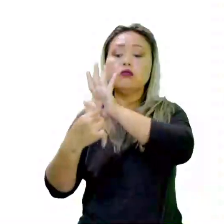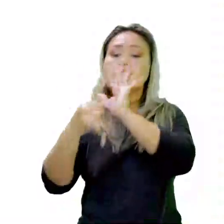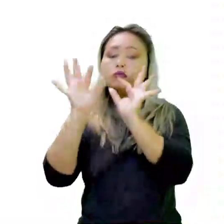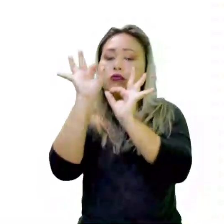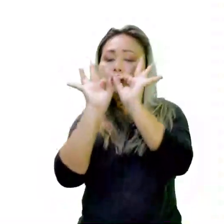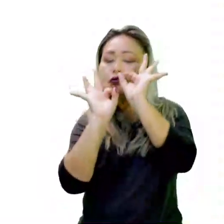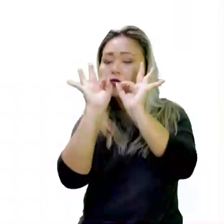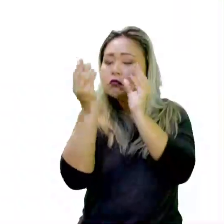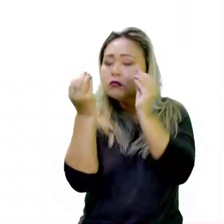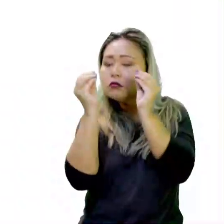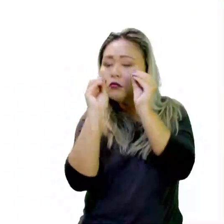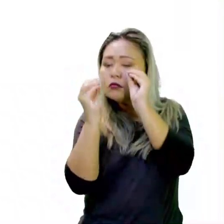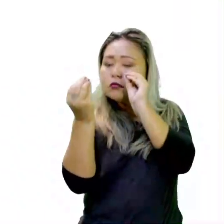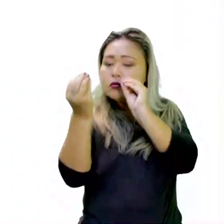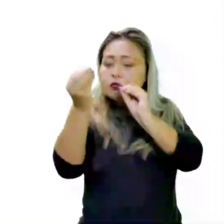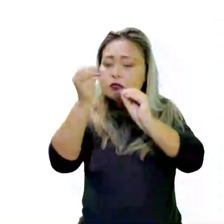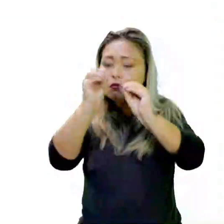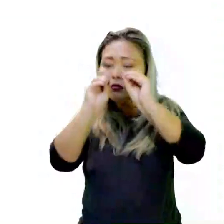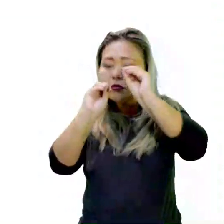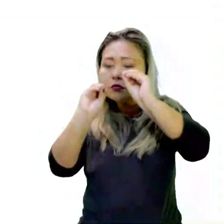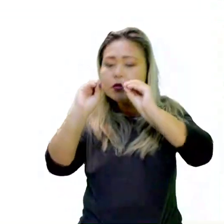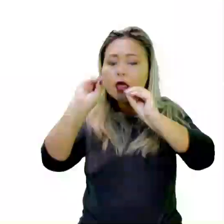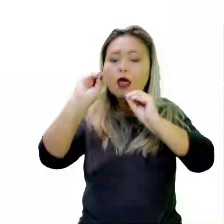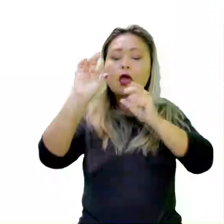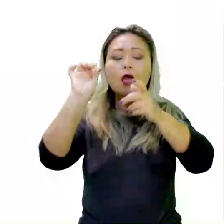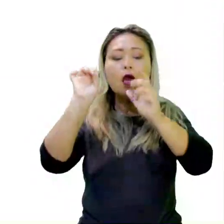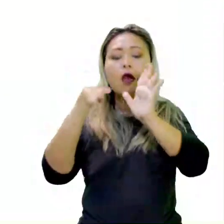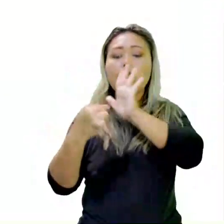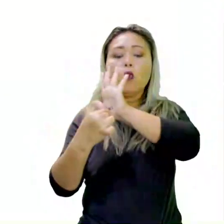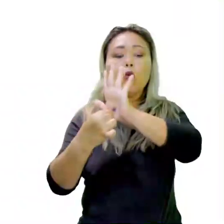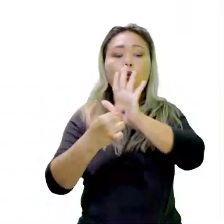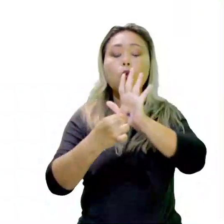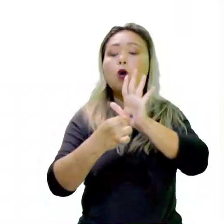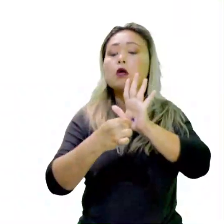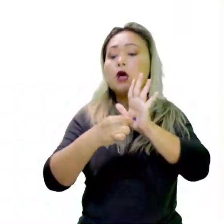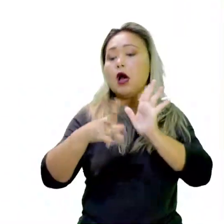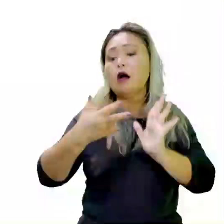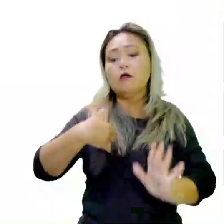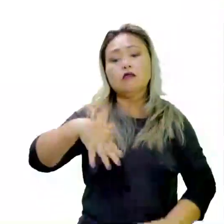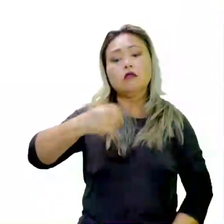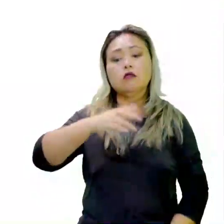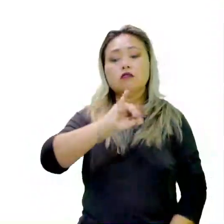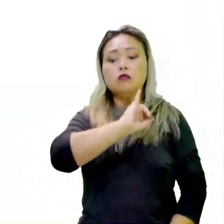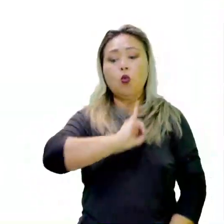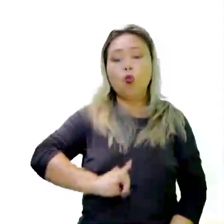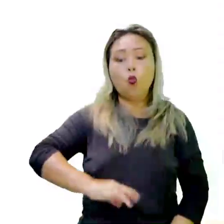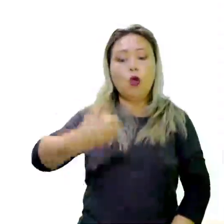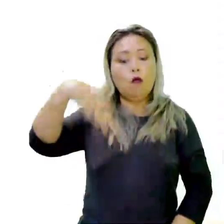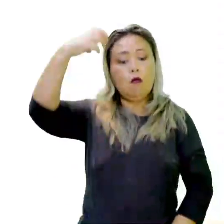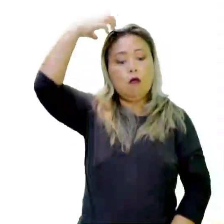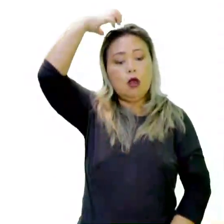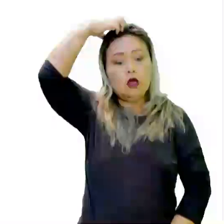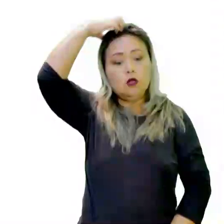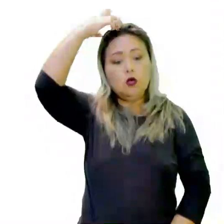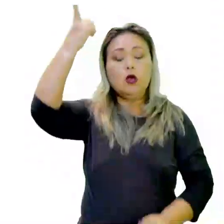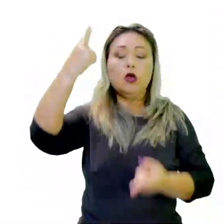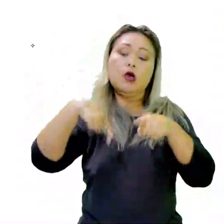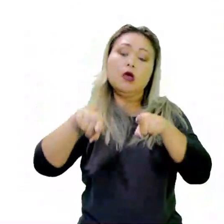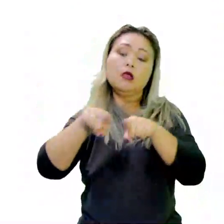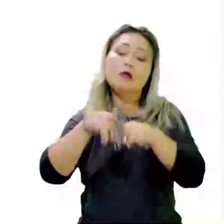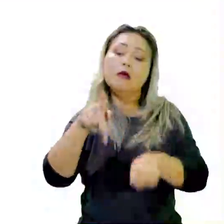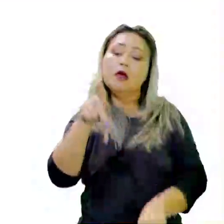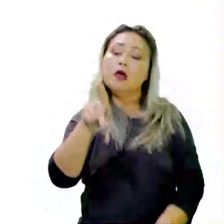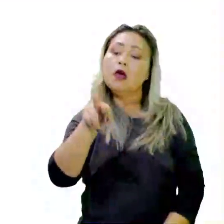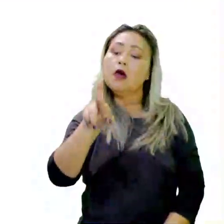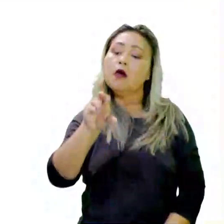mosaicos, onde era sempre retratado o imperador e os profetas. Aliás, o imperador ele